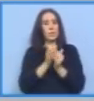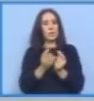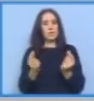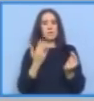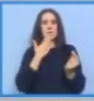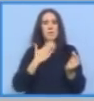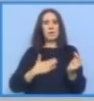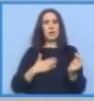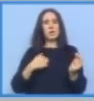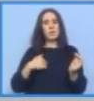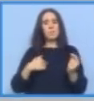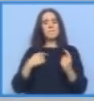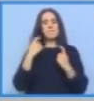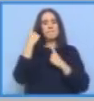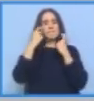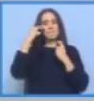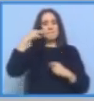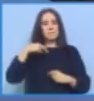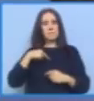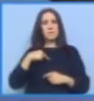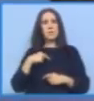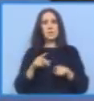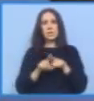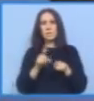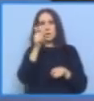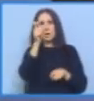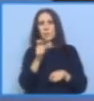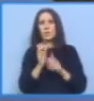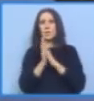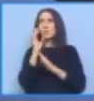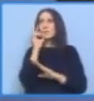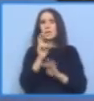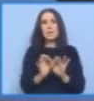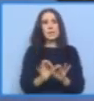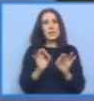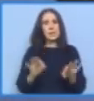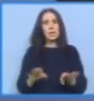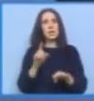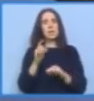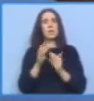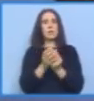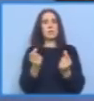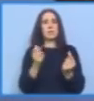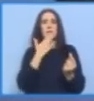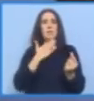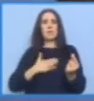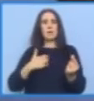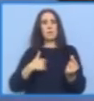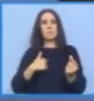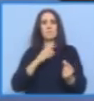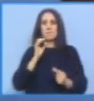leva a contemplar, a ver o meu irmão como Deus o vê, e é através da oração que eu posso, de facto,